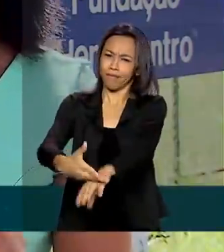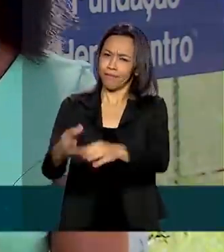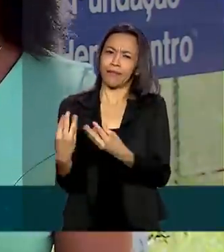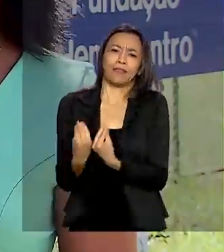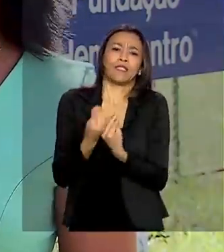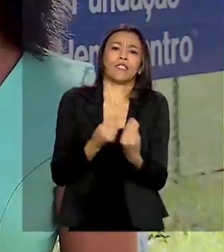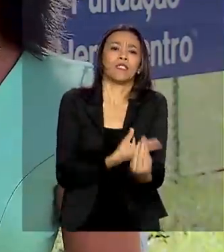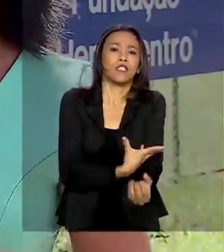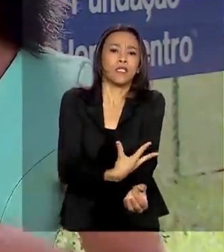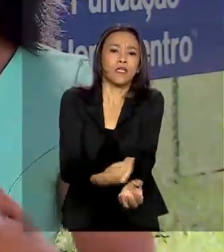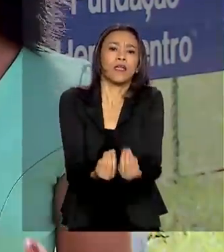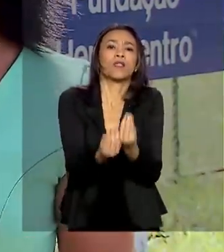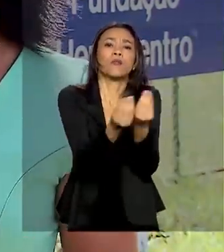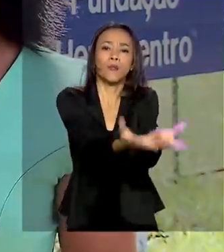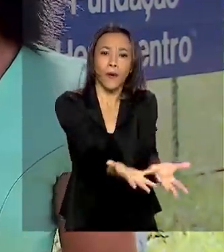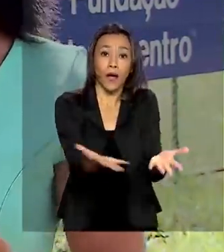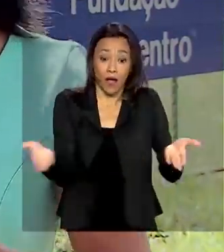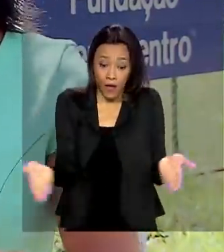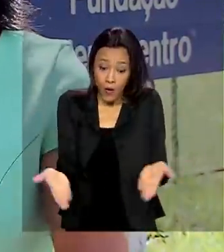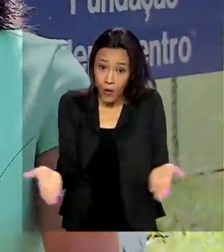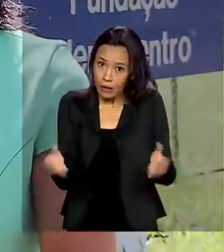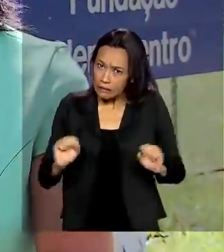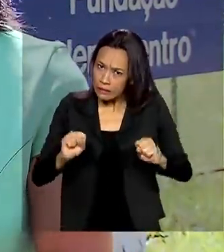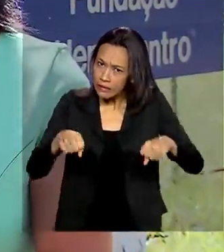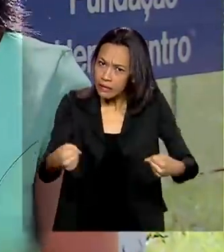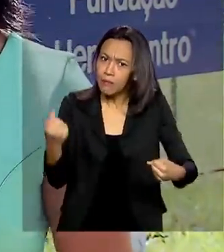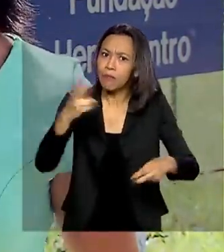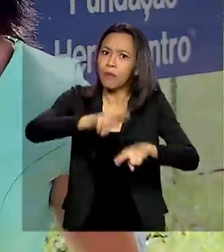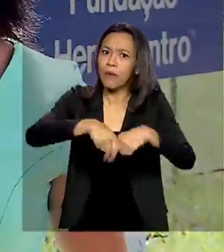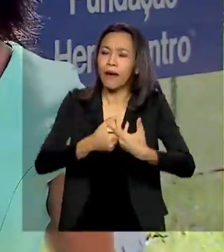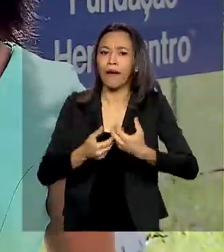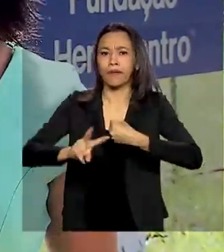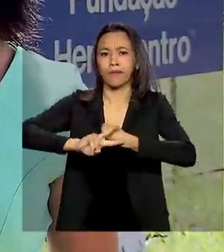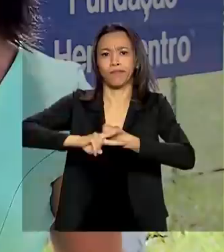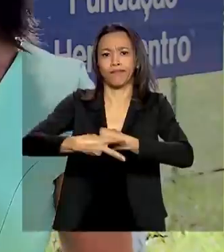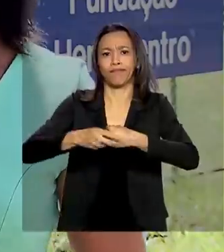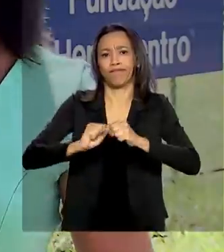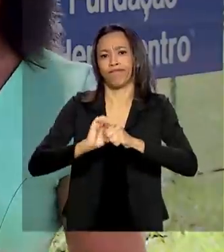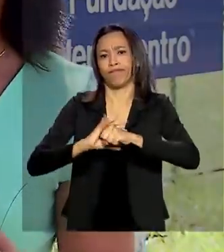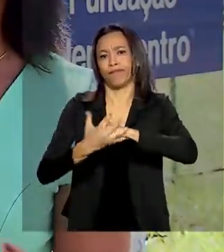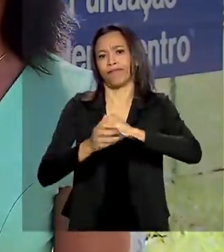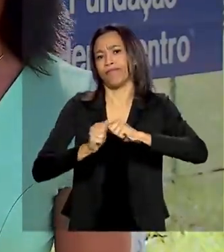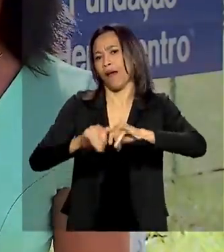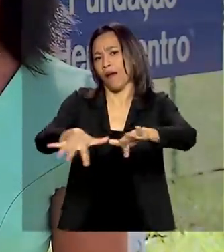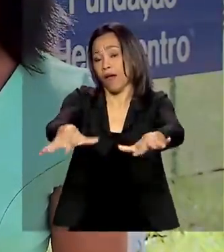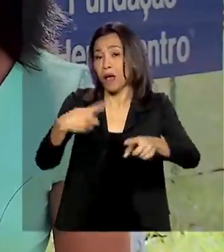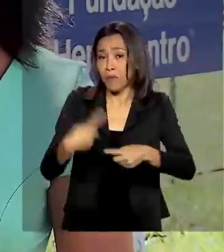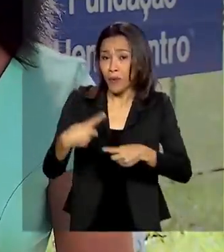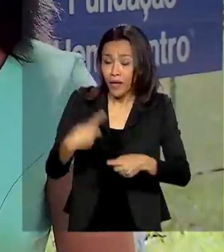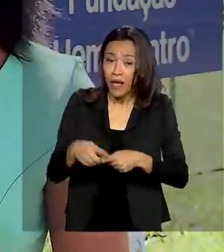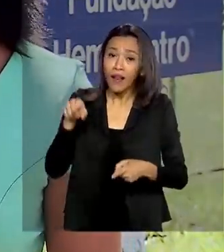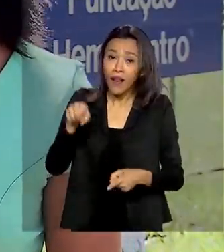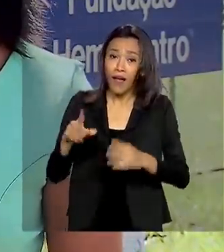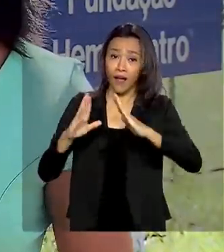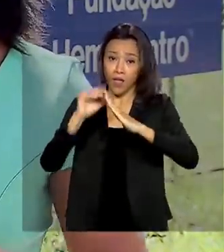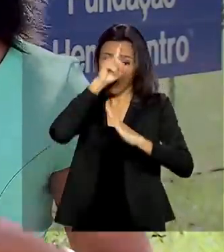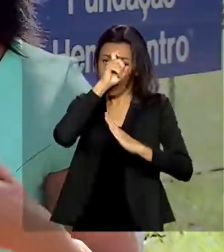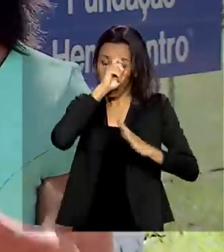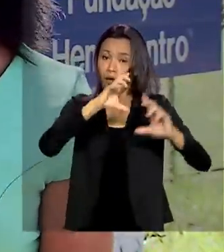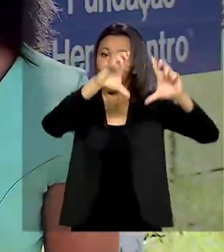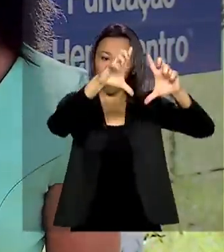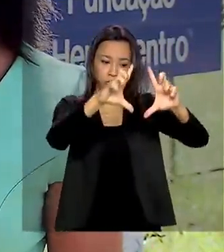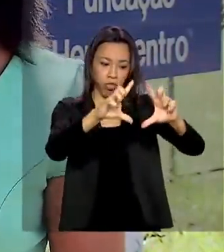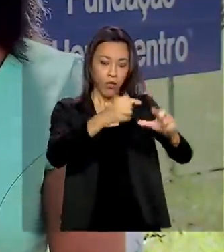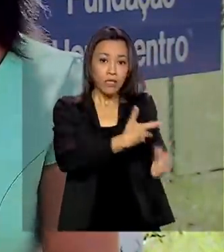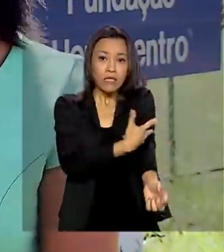ano. Mas agora foi intensificado por causa da pandemia do novo coronavírus. É que os estoques de sangue baixaram muito com as